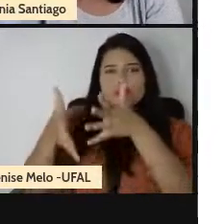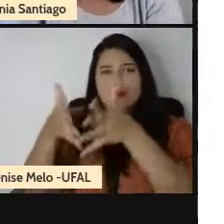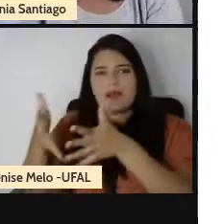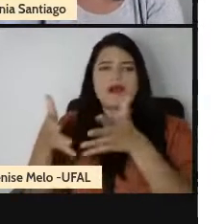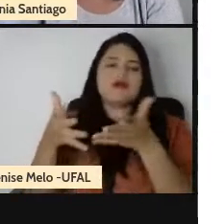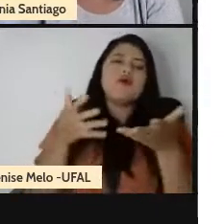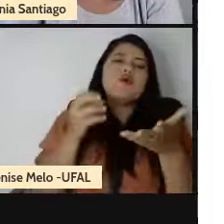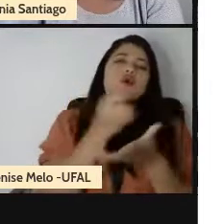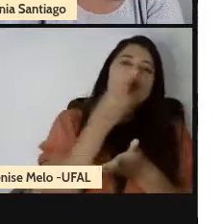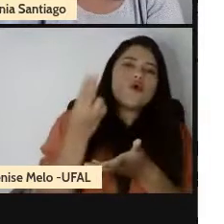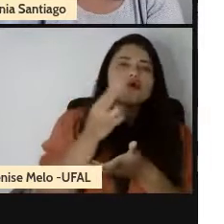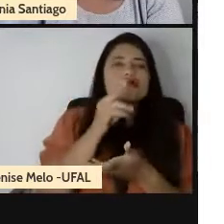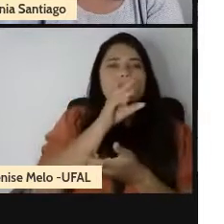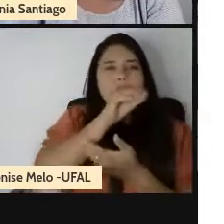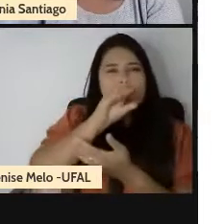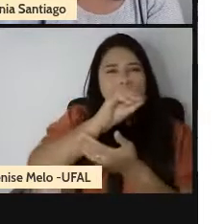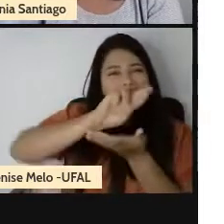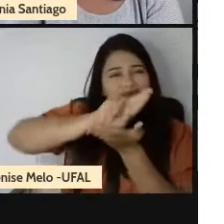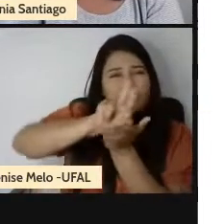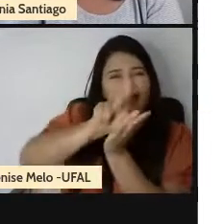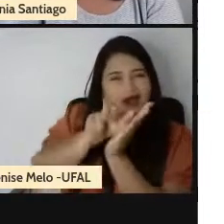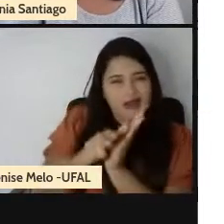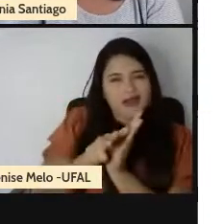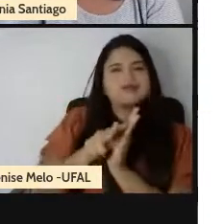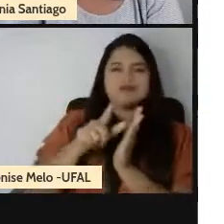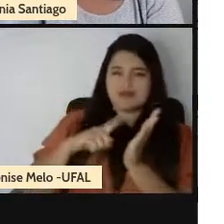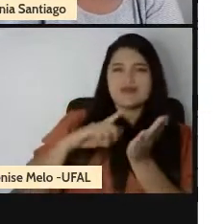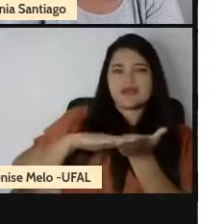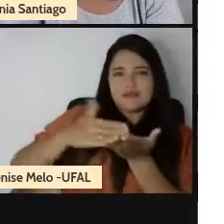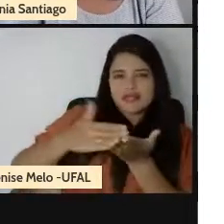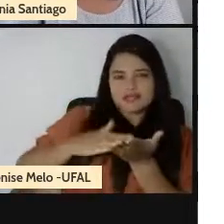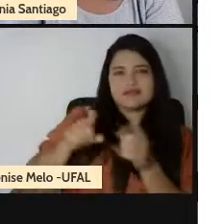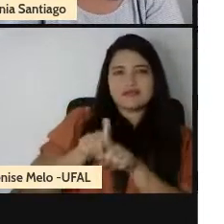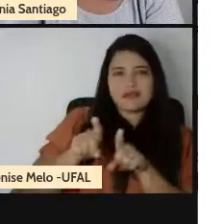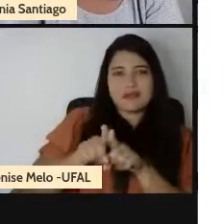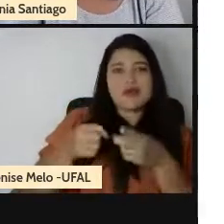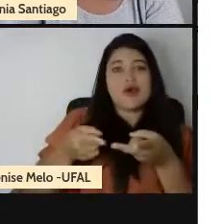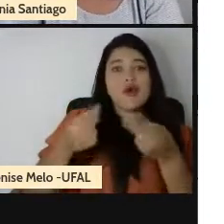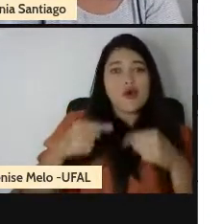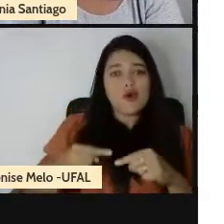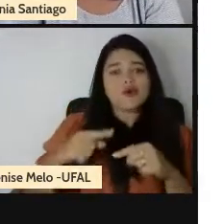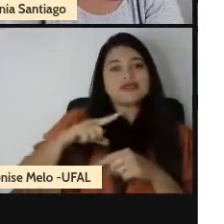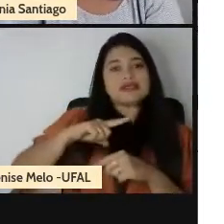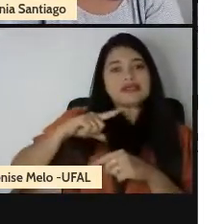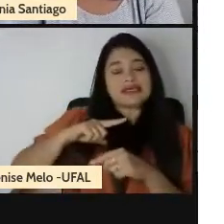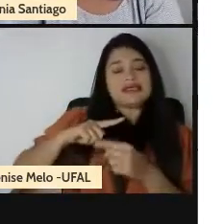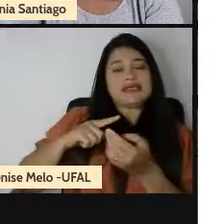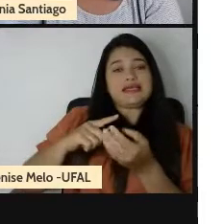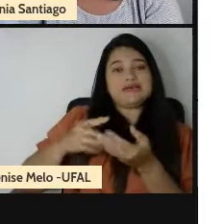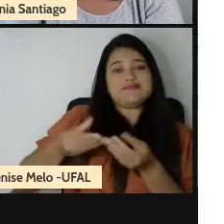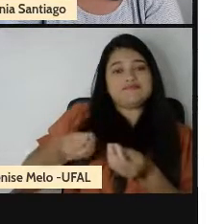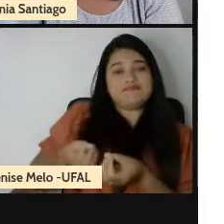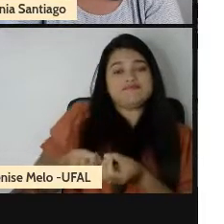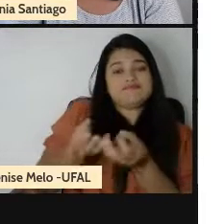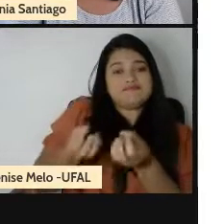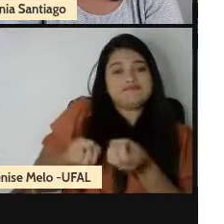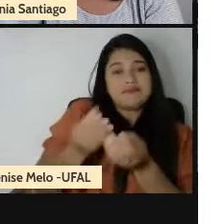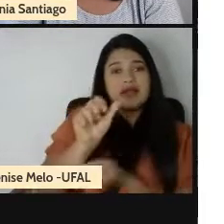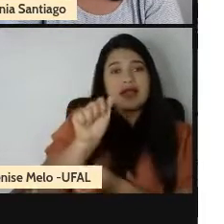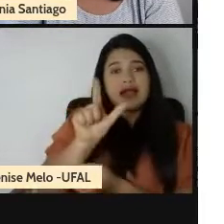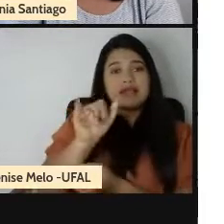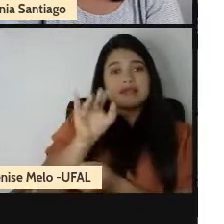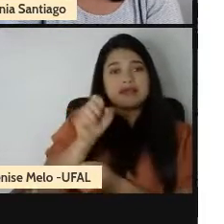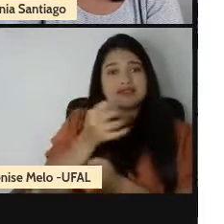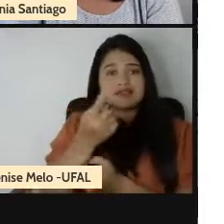sinais. Interpretação feeder, que é a interpretação de alimentação entre intérpretes de línguas de